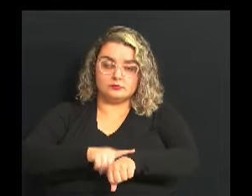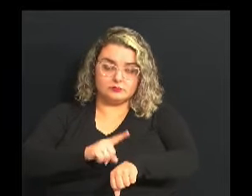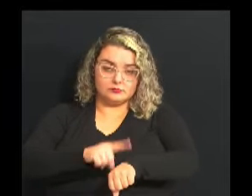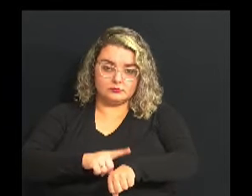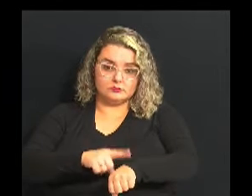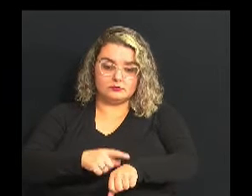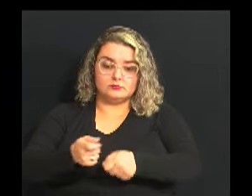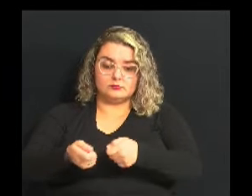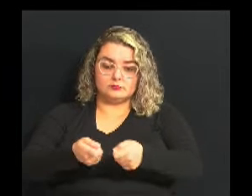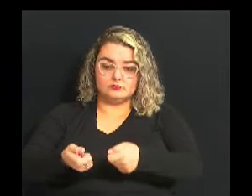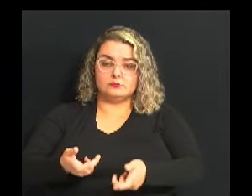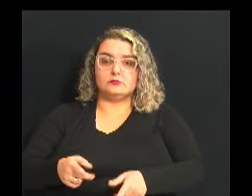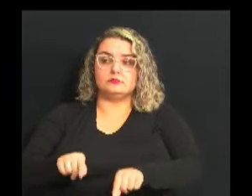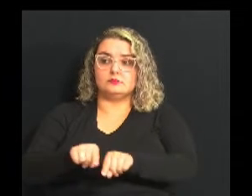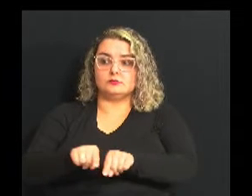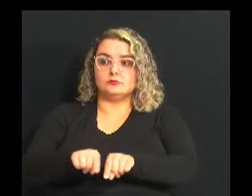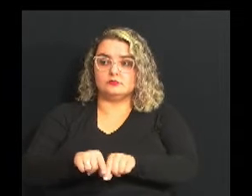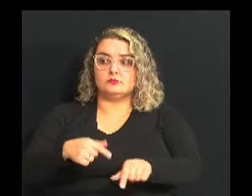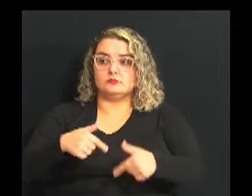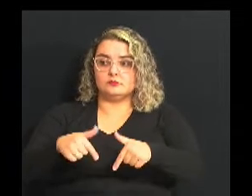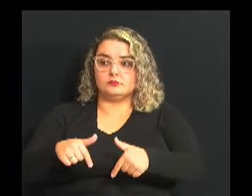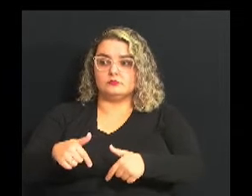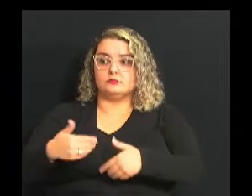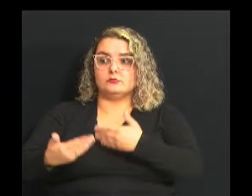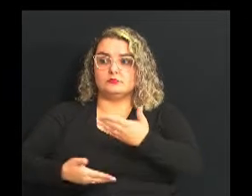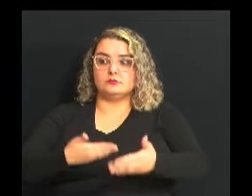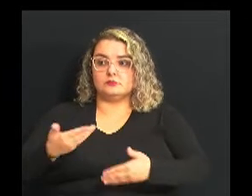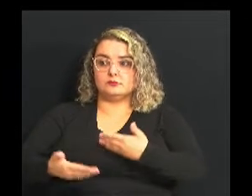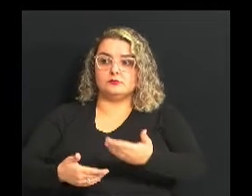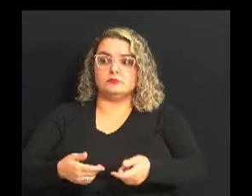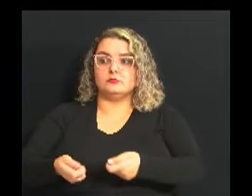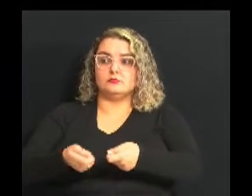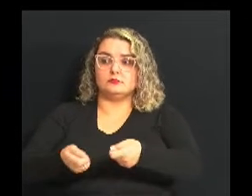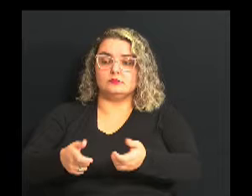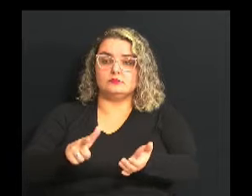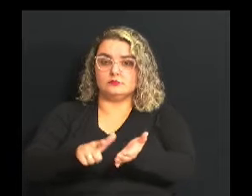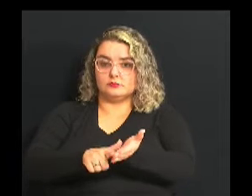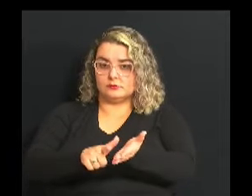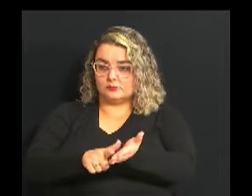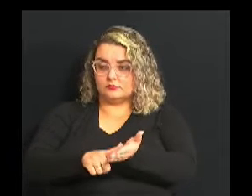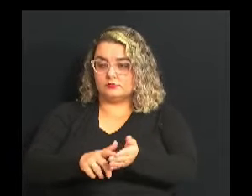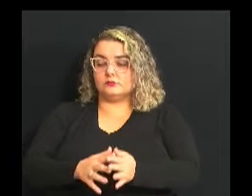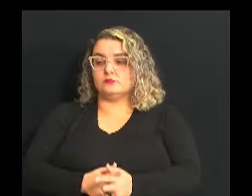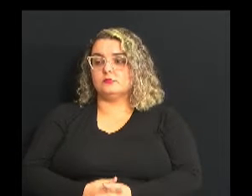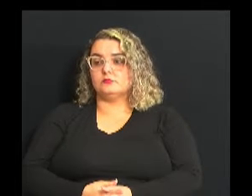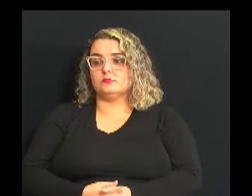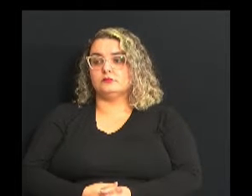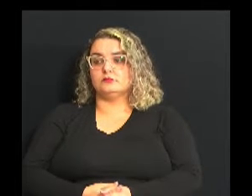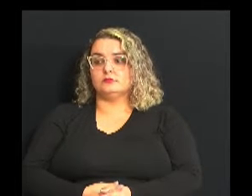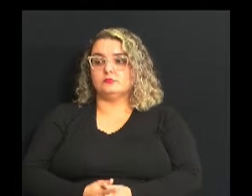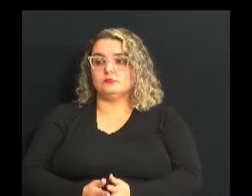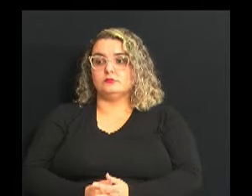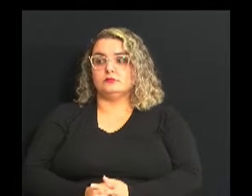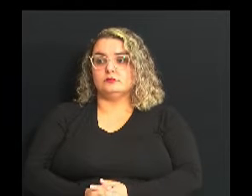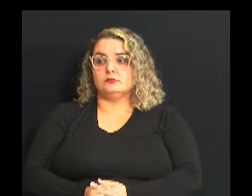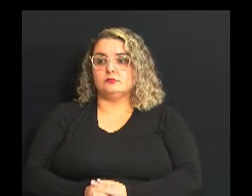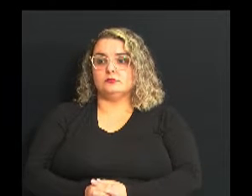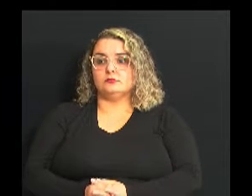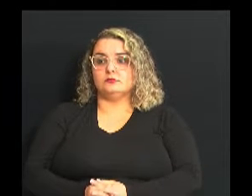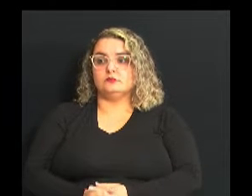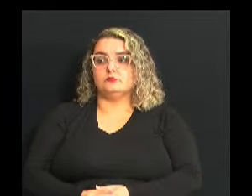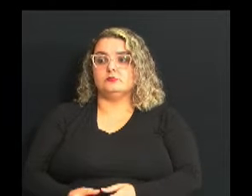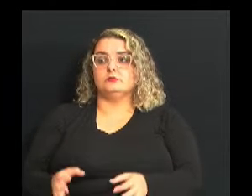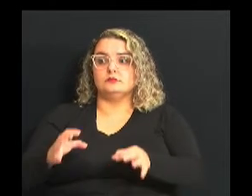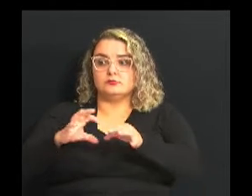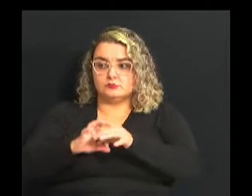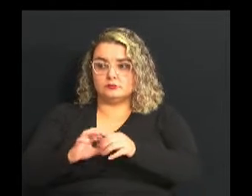hora trabalhada pelo servidor nisso daí, e também economia de papel, né? O Sigadoc está intimamente ligado com o